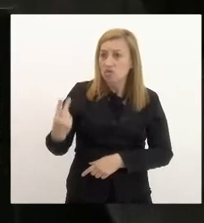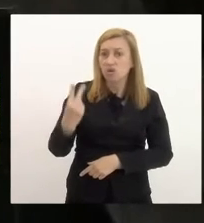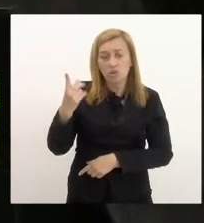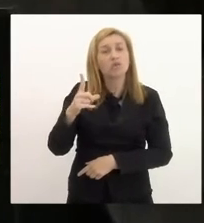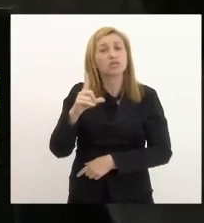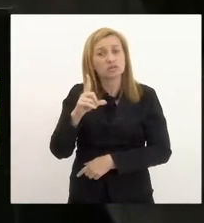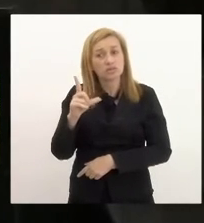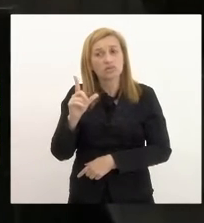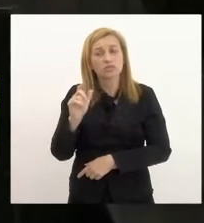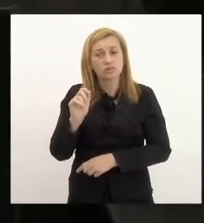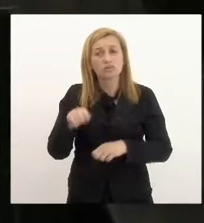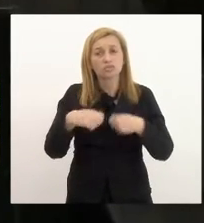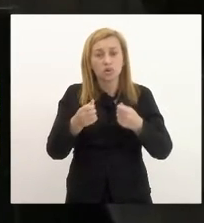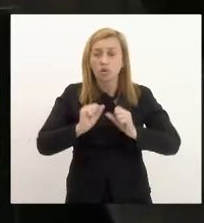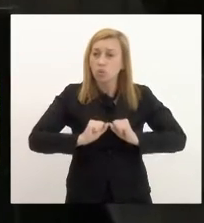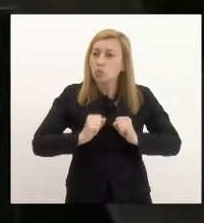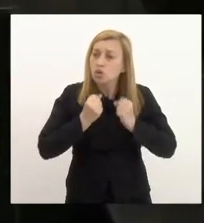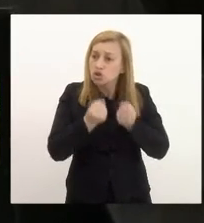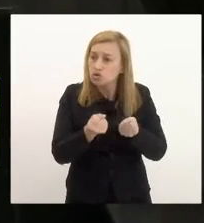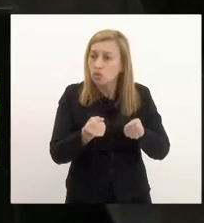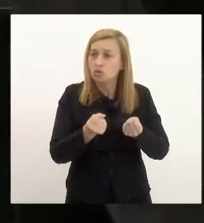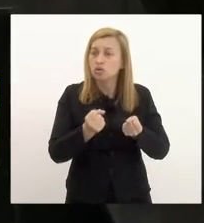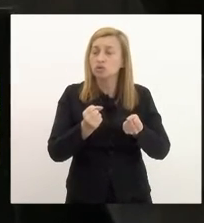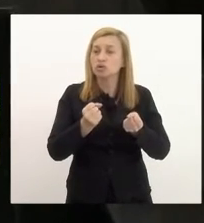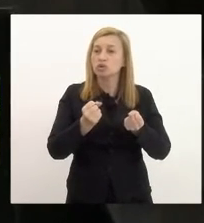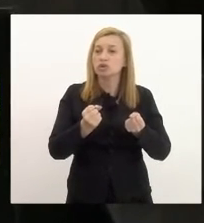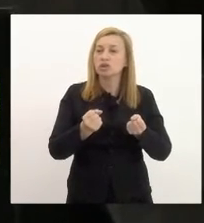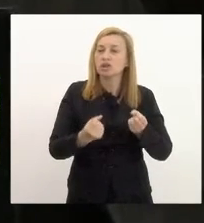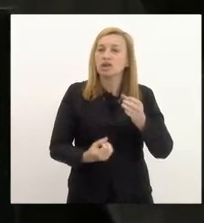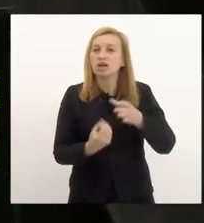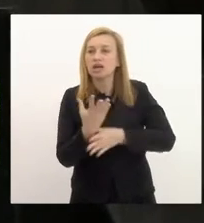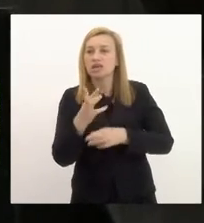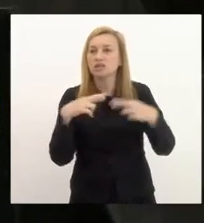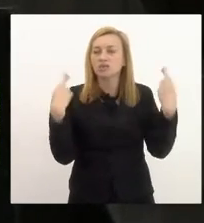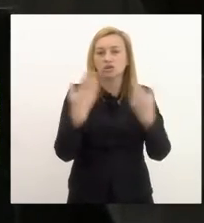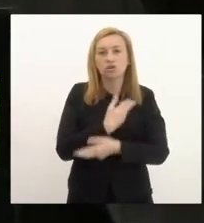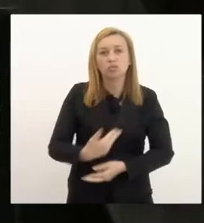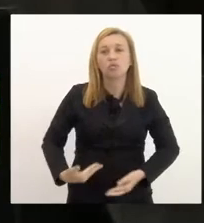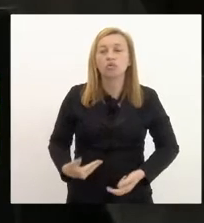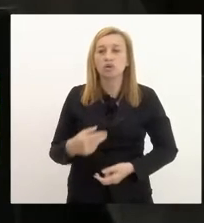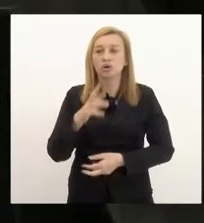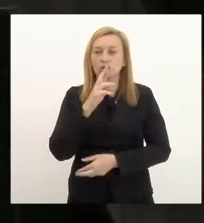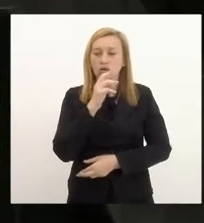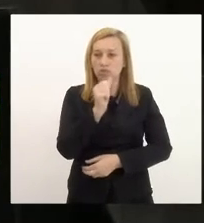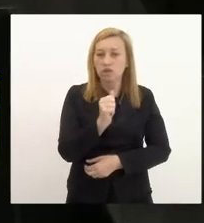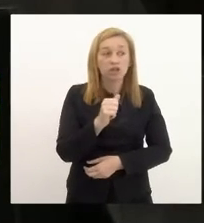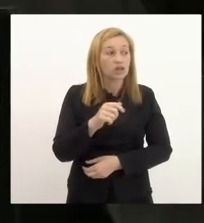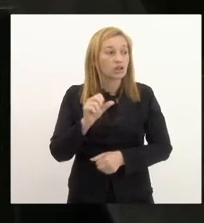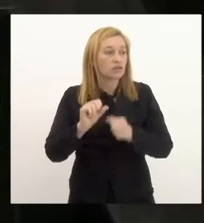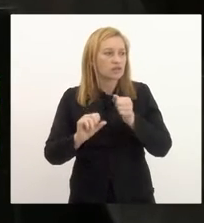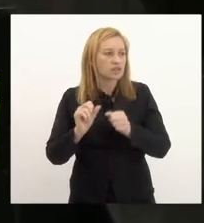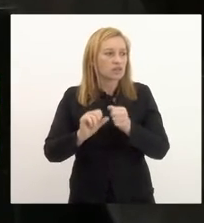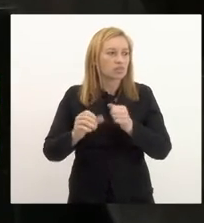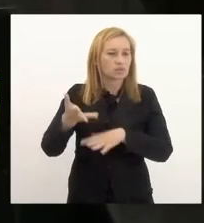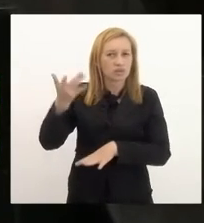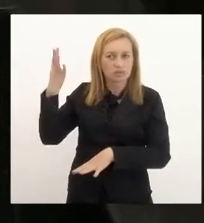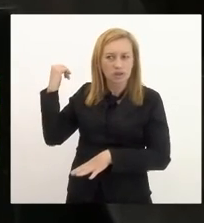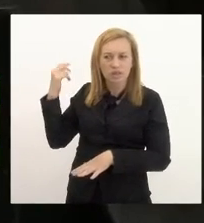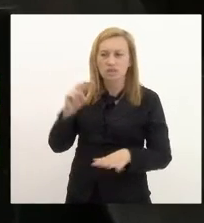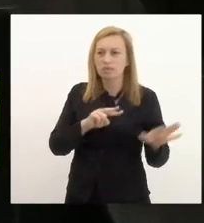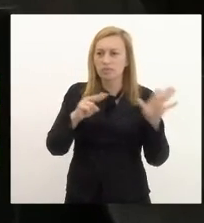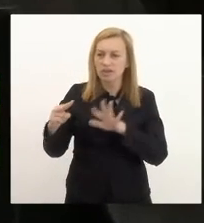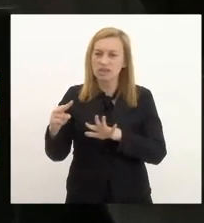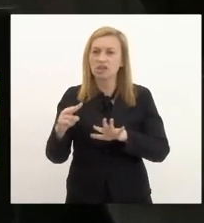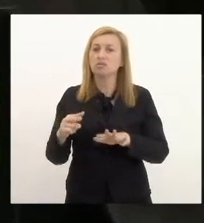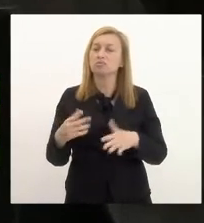o maior valor a esse esforço de realização de audiências públicas Rodrigo que temos feito na semana passada fizemos três rodadas e agora de novo